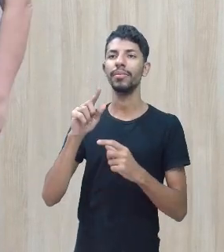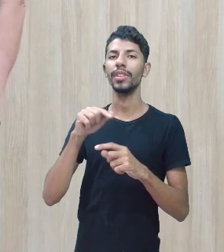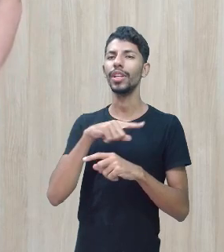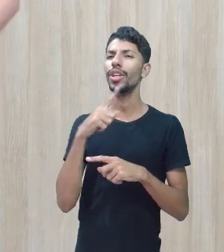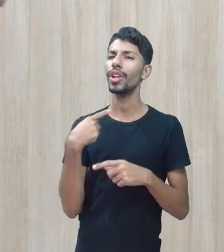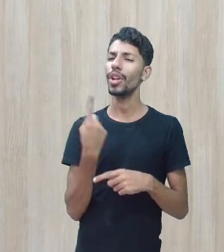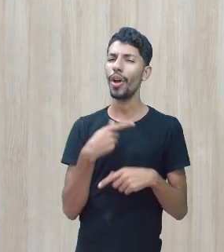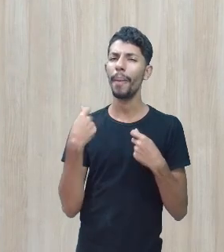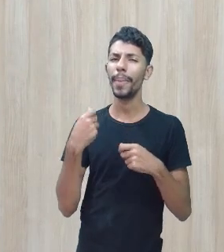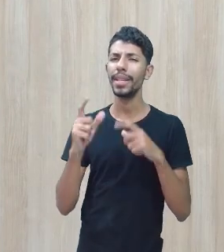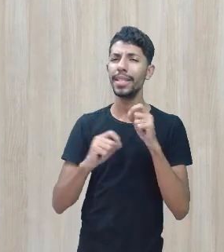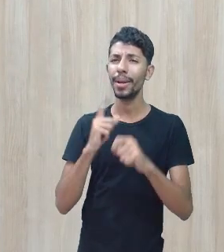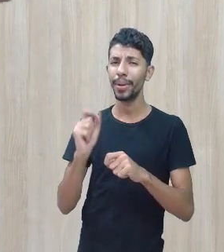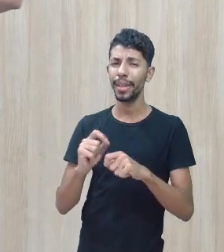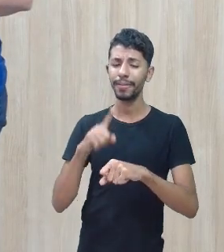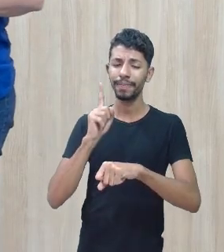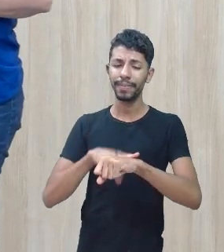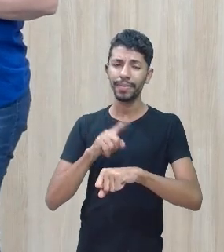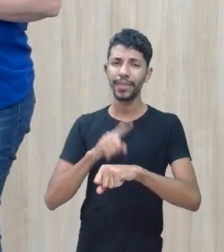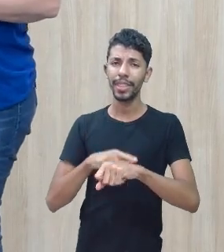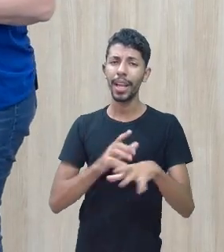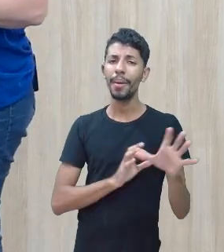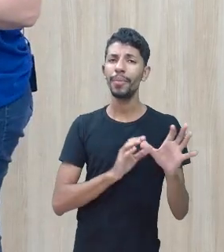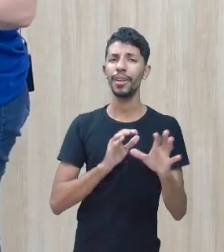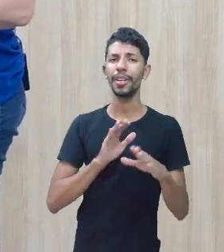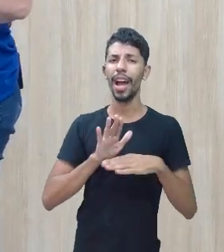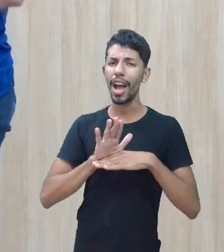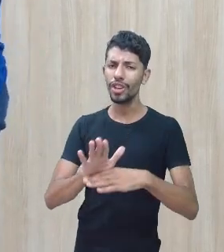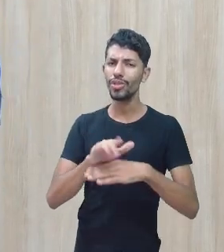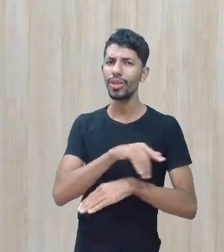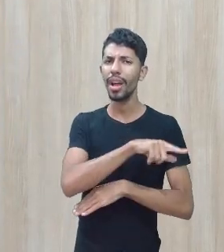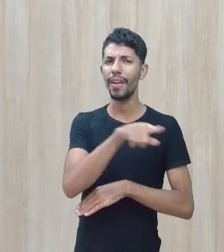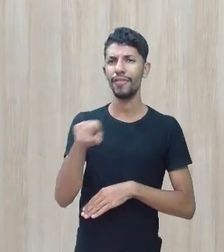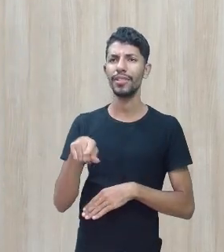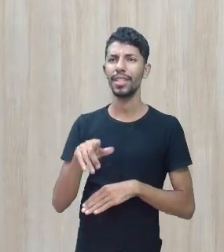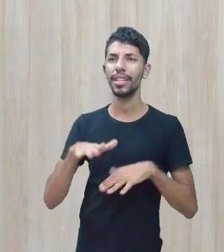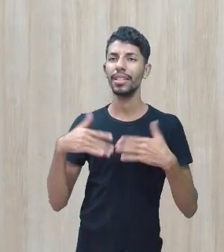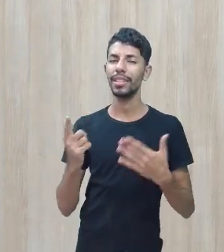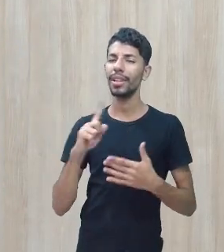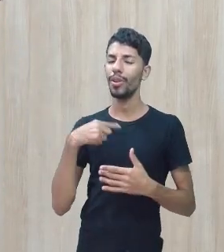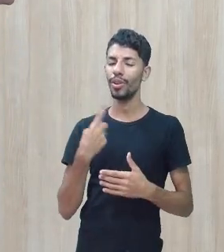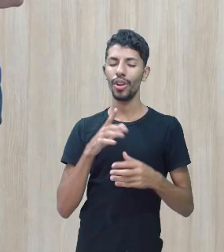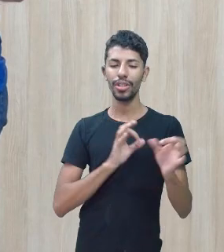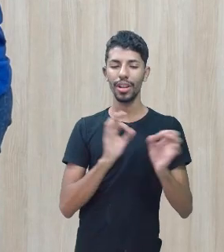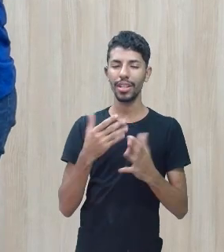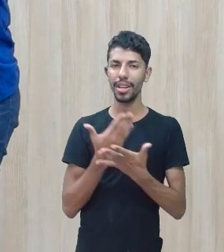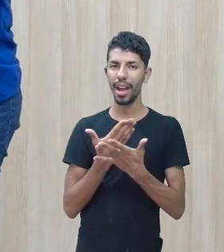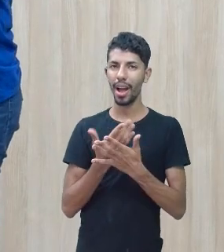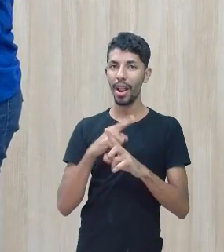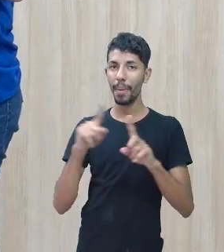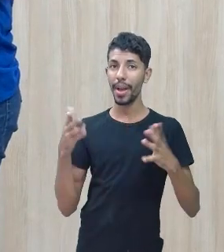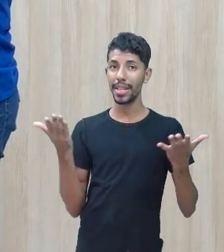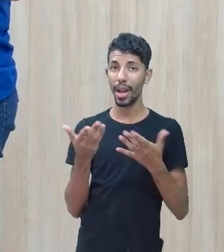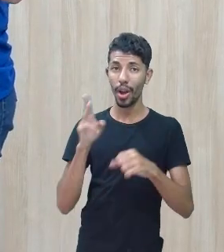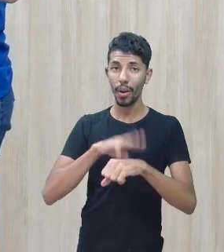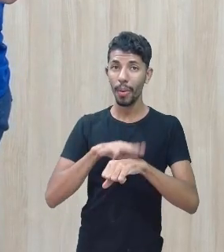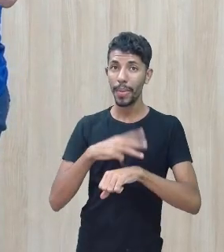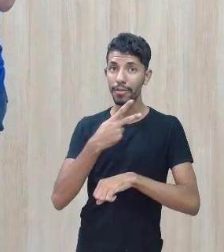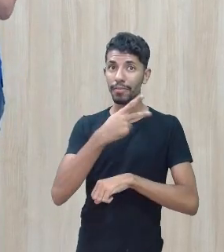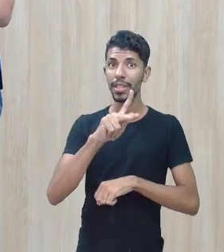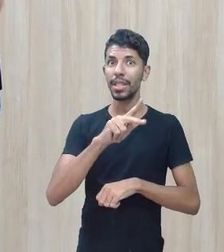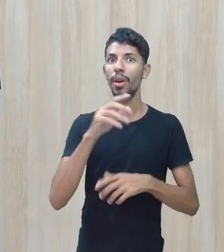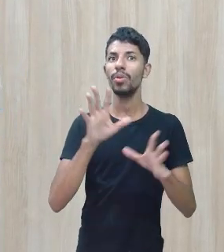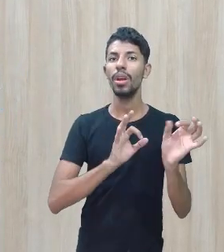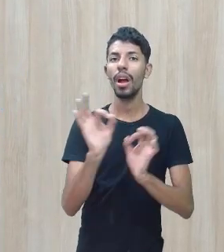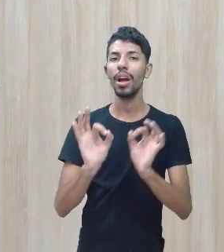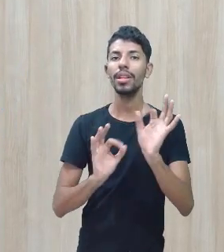gastar tempo e preparar vocês para isso. Então, nós preparamos a aula, mas agora é o momento de você